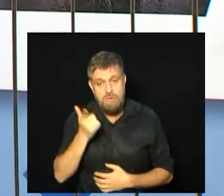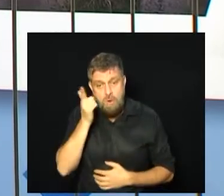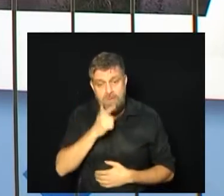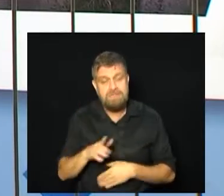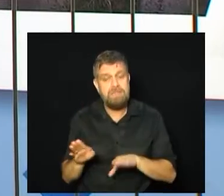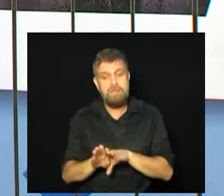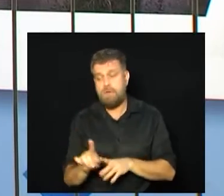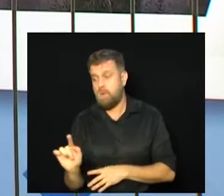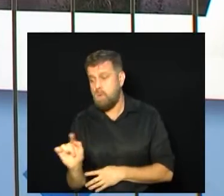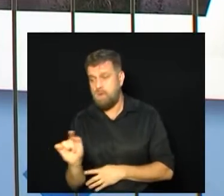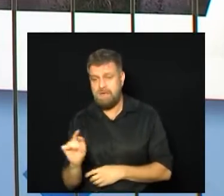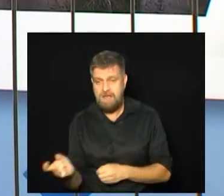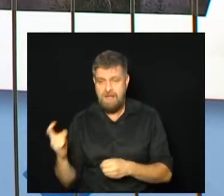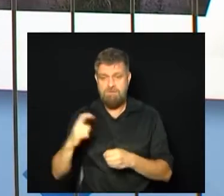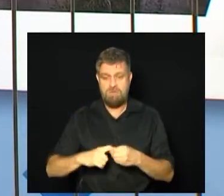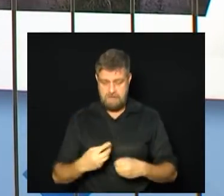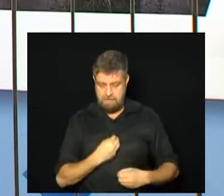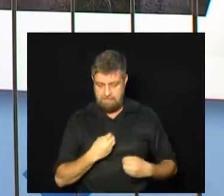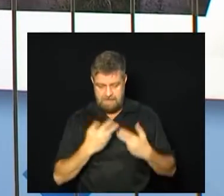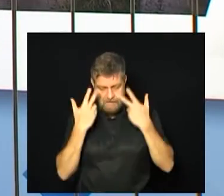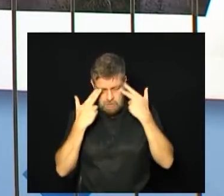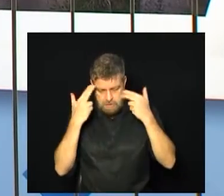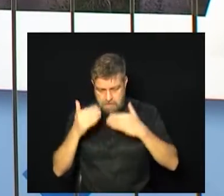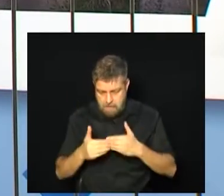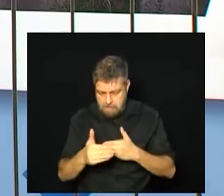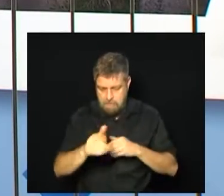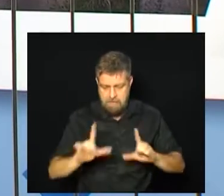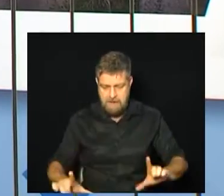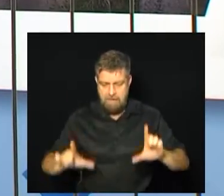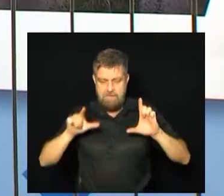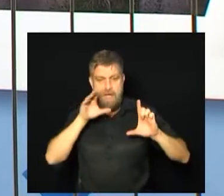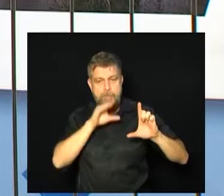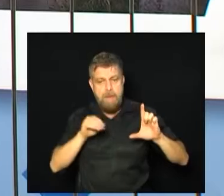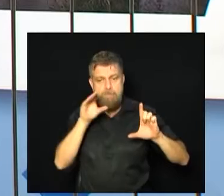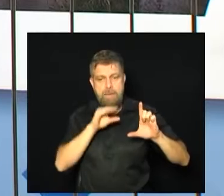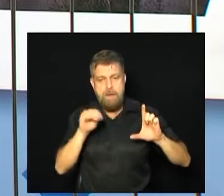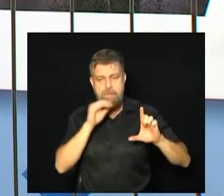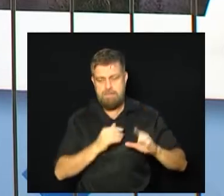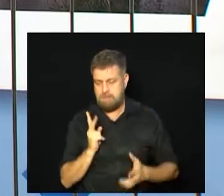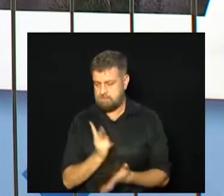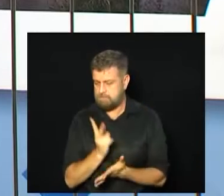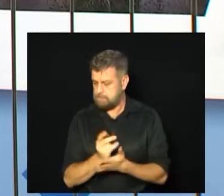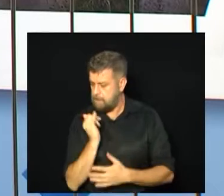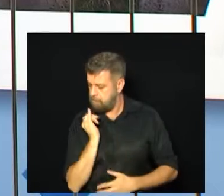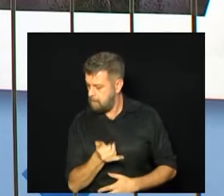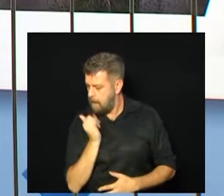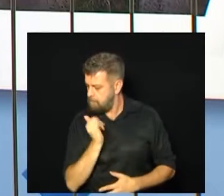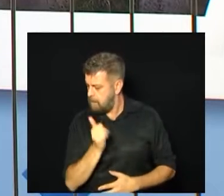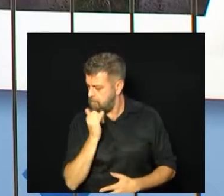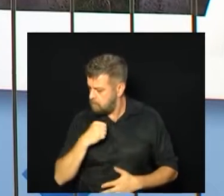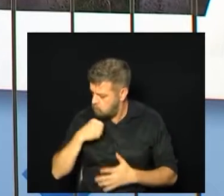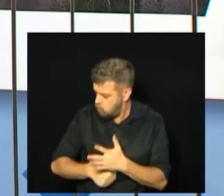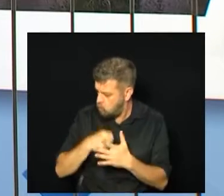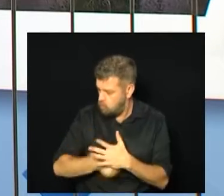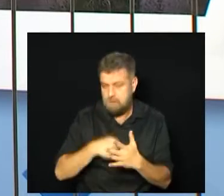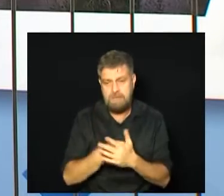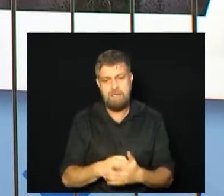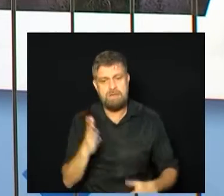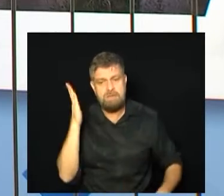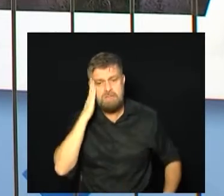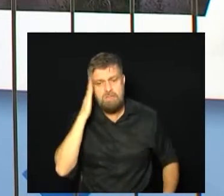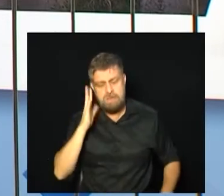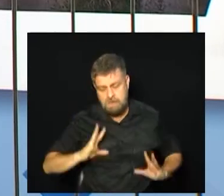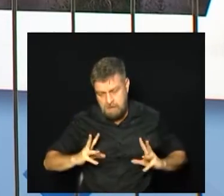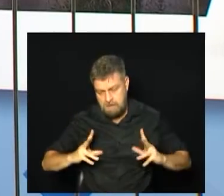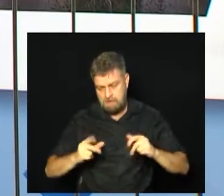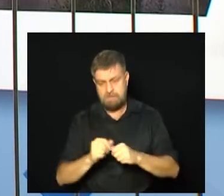né, voltar para a normalidade, voltar para a tribuna, continuar falando, defendendo, sabendo que tudo isso